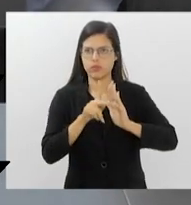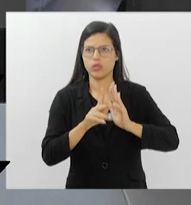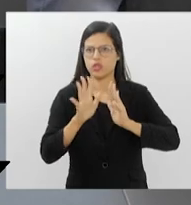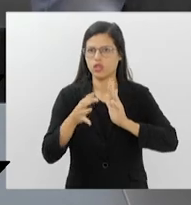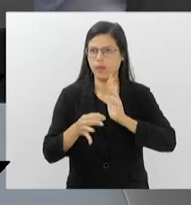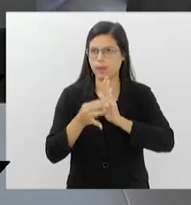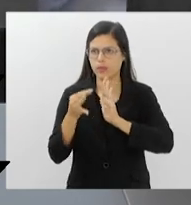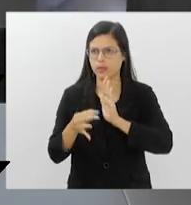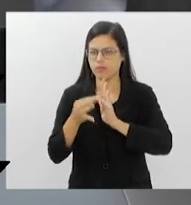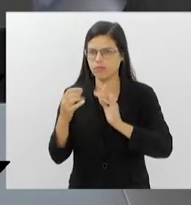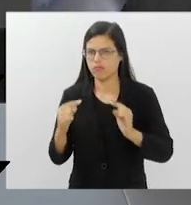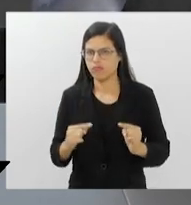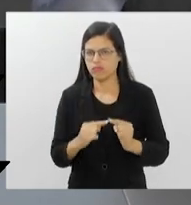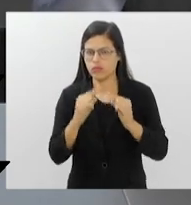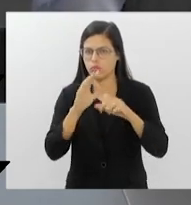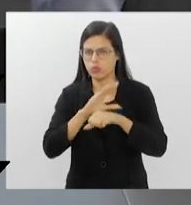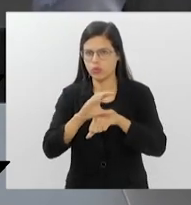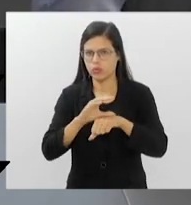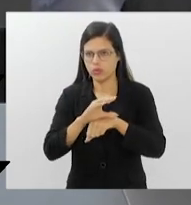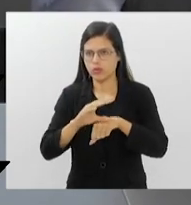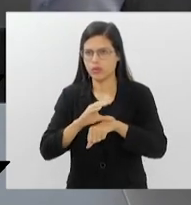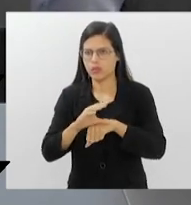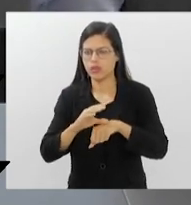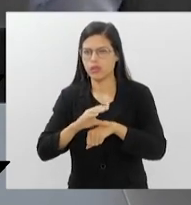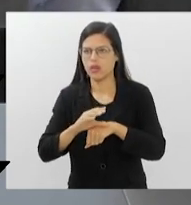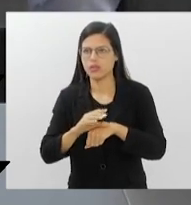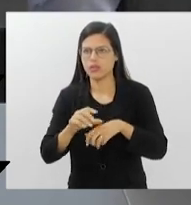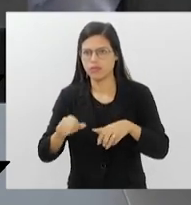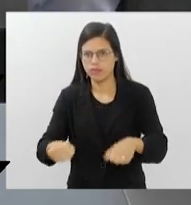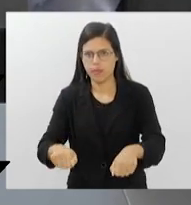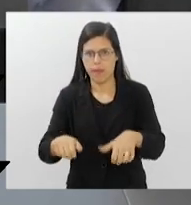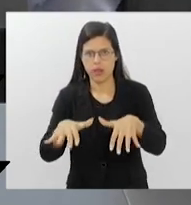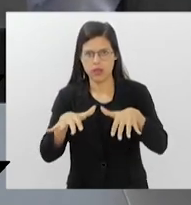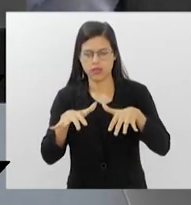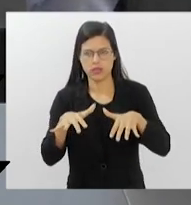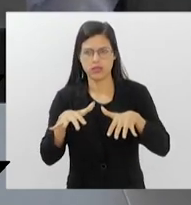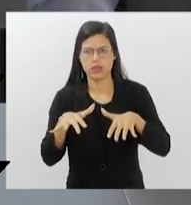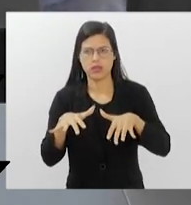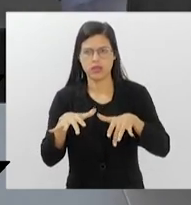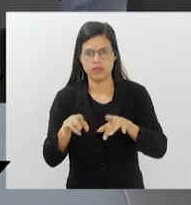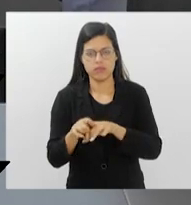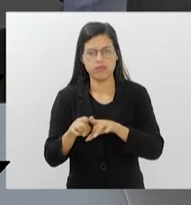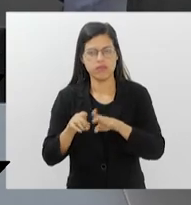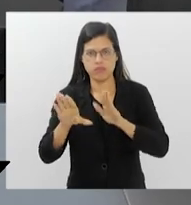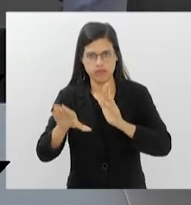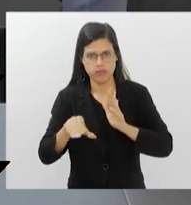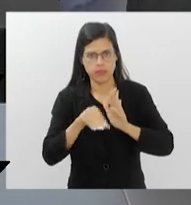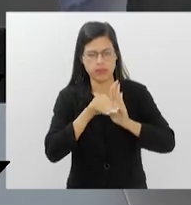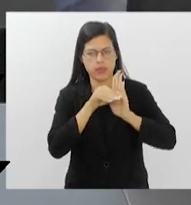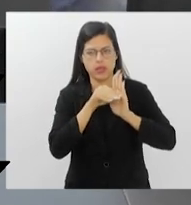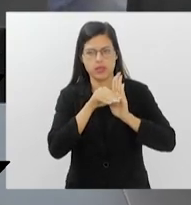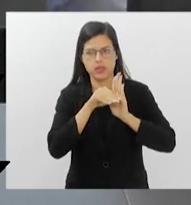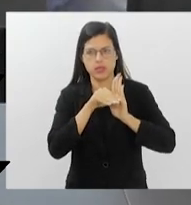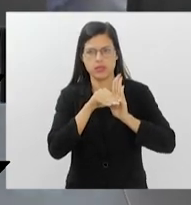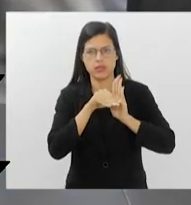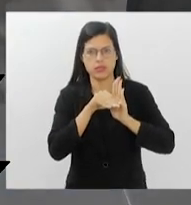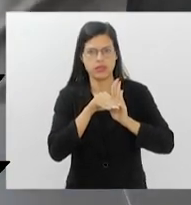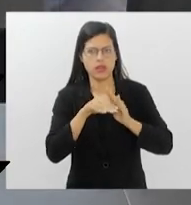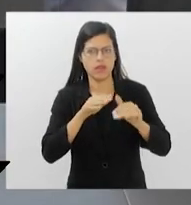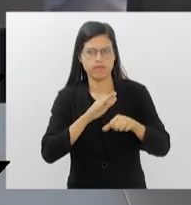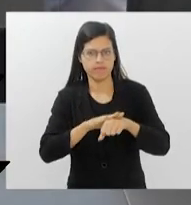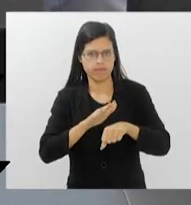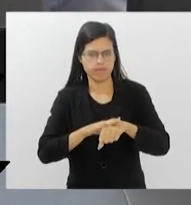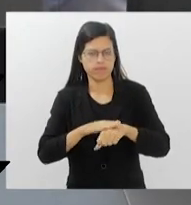pela constitucionalidade foi a plenário recebeu emendas eu mesmo fiz